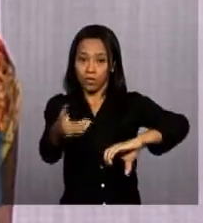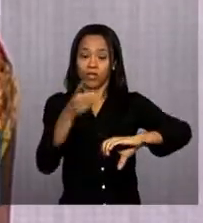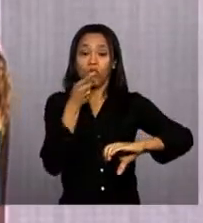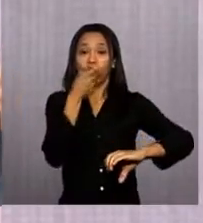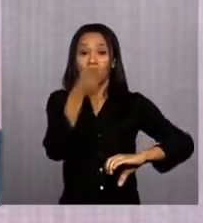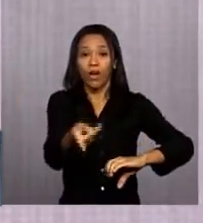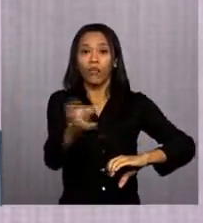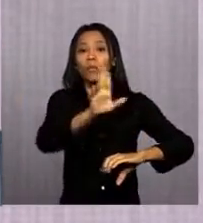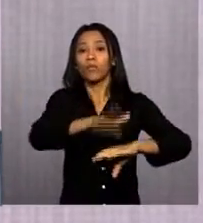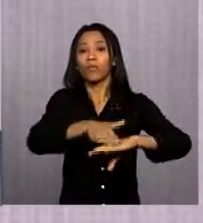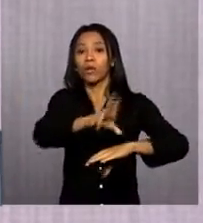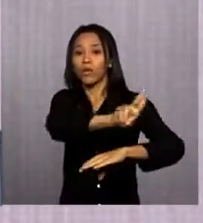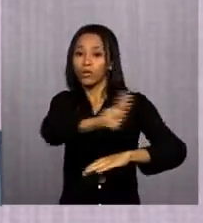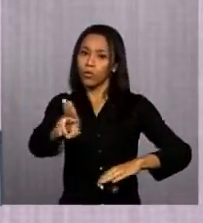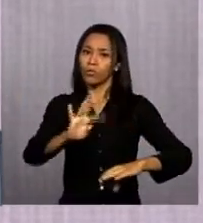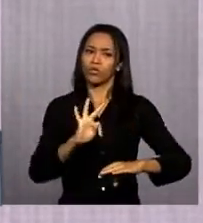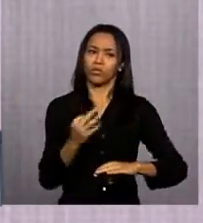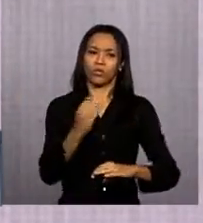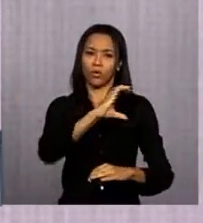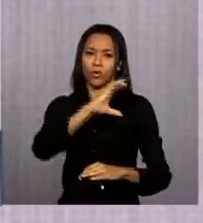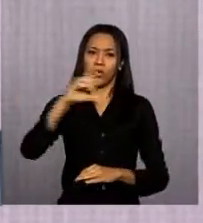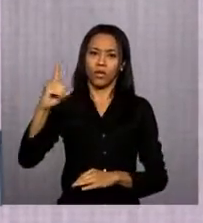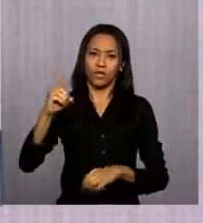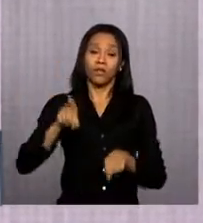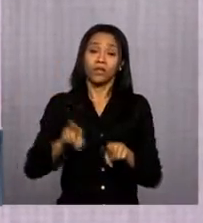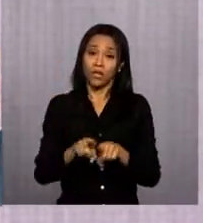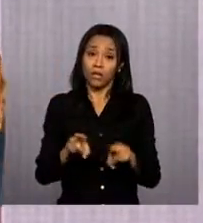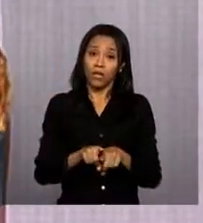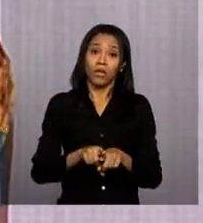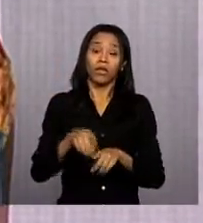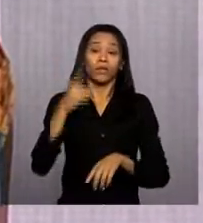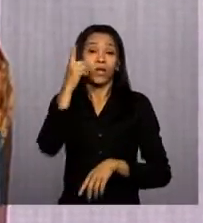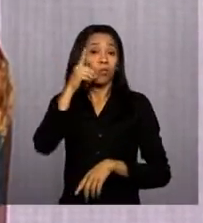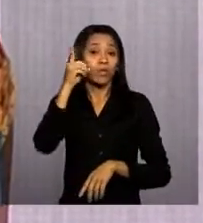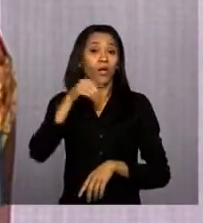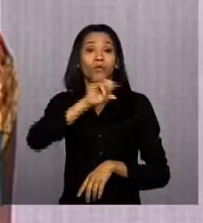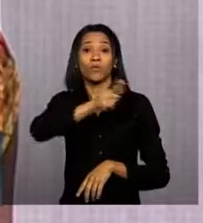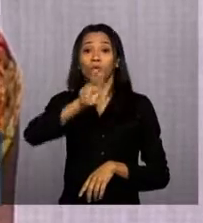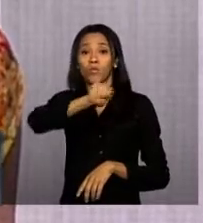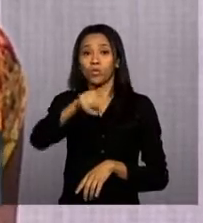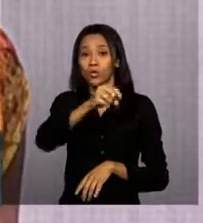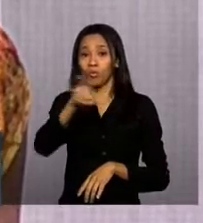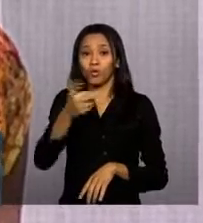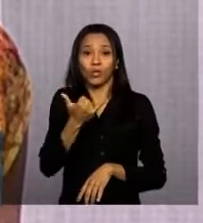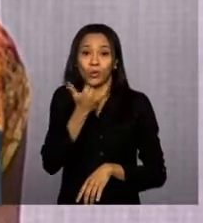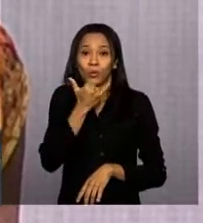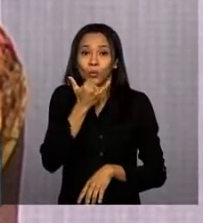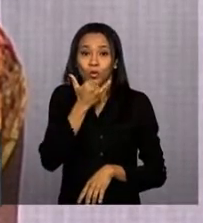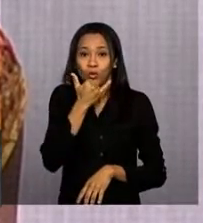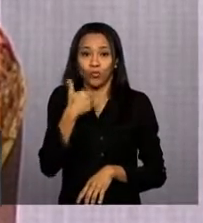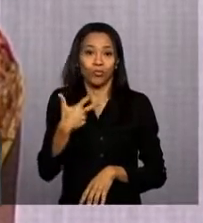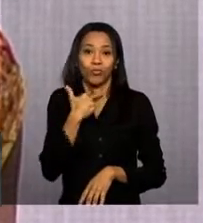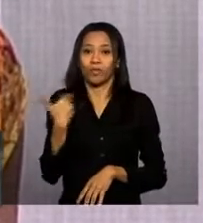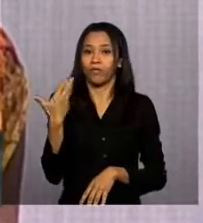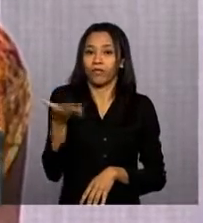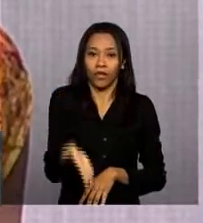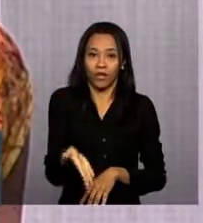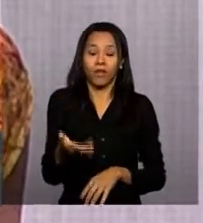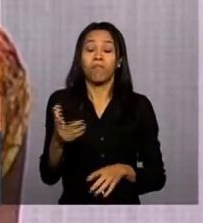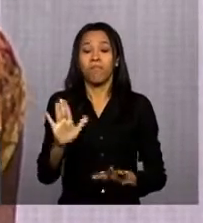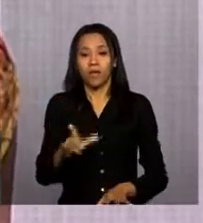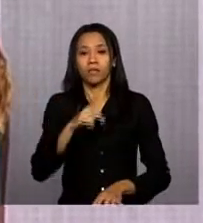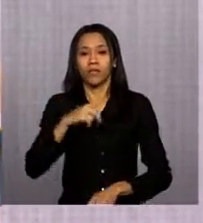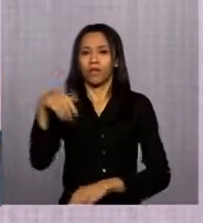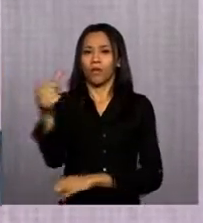toda a coordenação e, particularmente, do deputado Jean Willis, que não pode estar aqui nesse momento, mas que transforma a bandeira em defesa